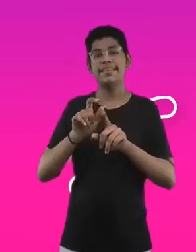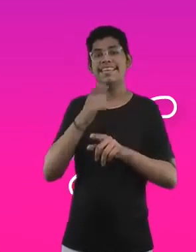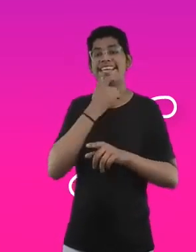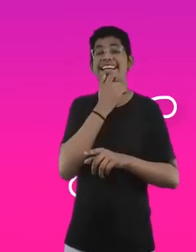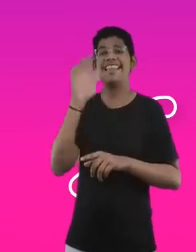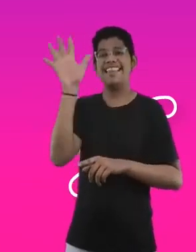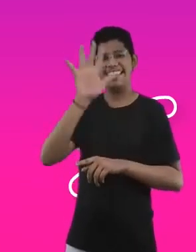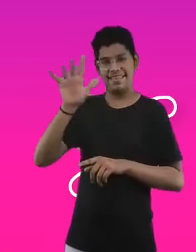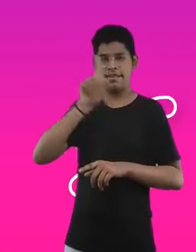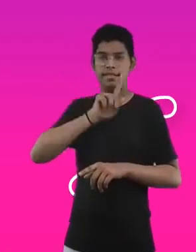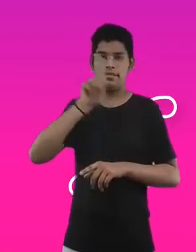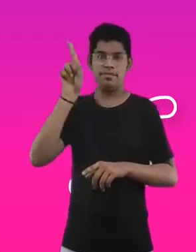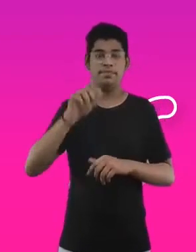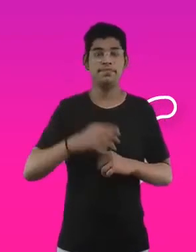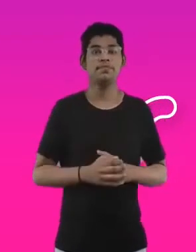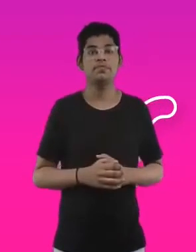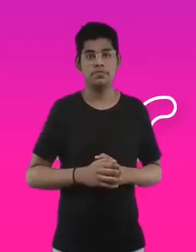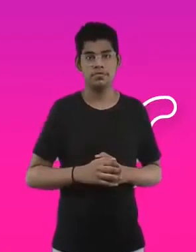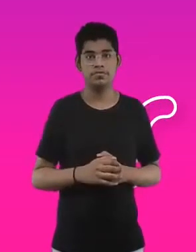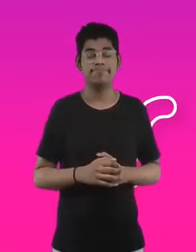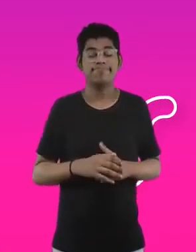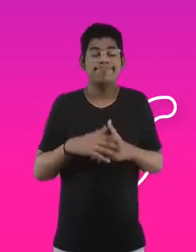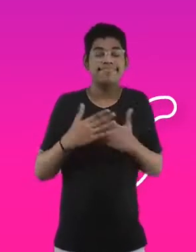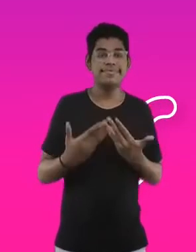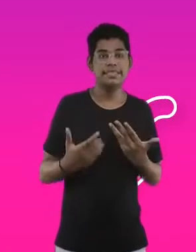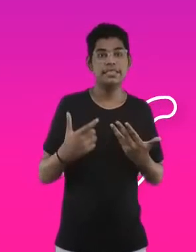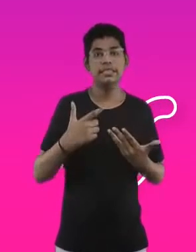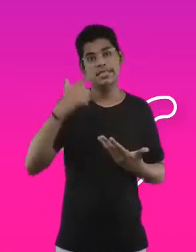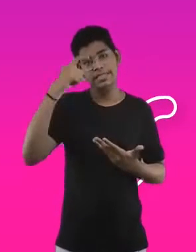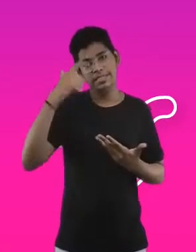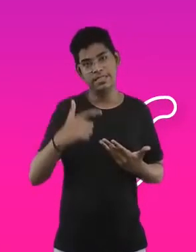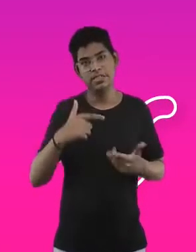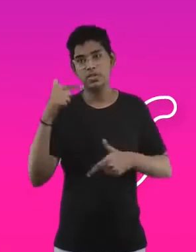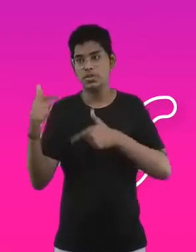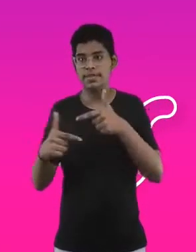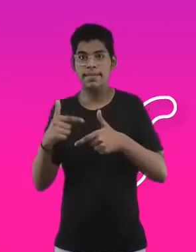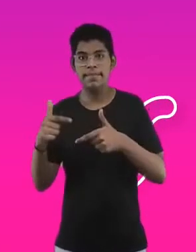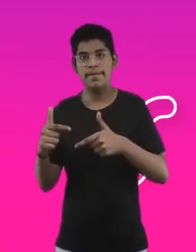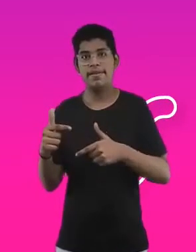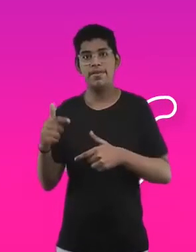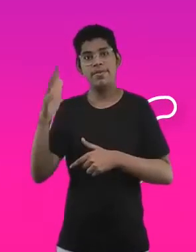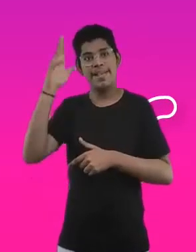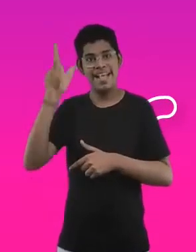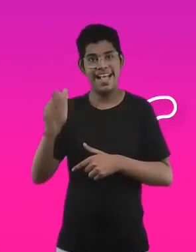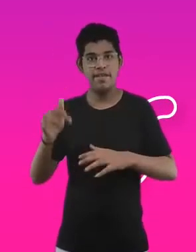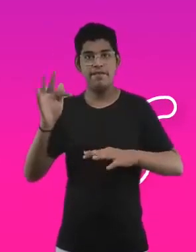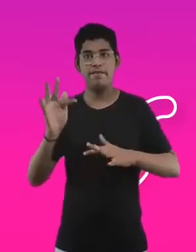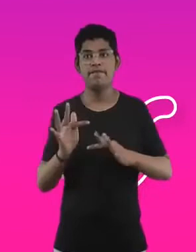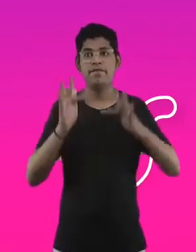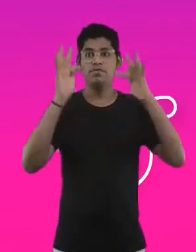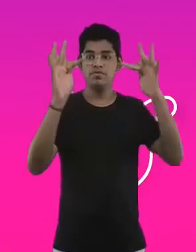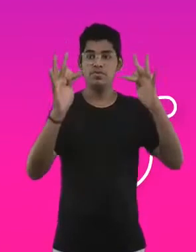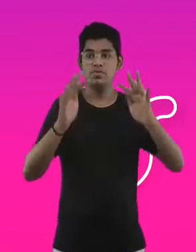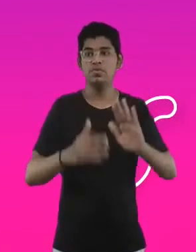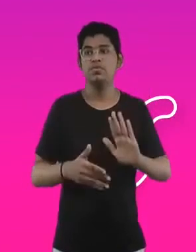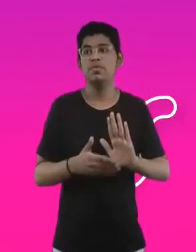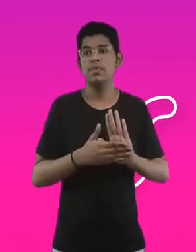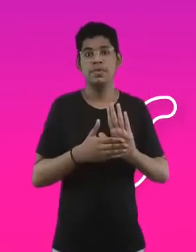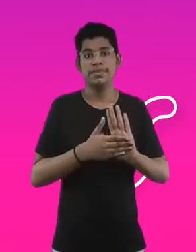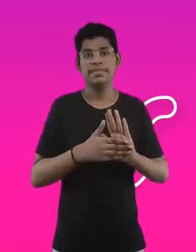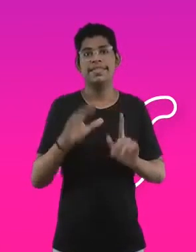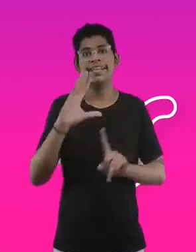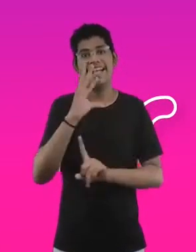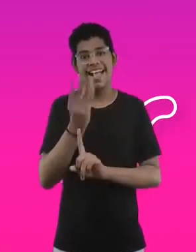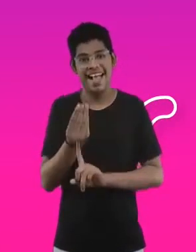Mundo. Bom, transito com o afrofuturismo nesses lugares, tenho transitado falando sobre afrofuturismo em